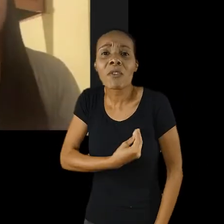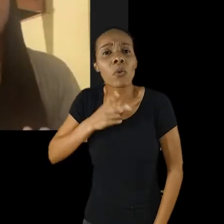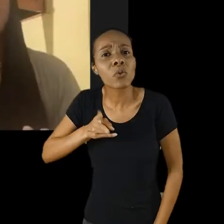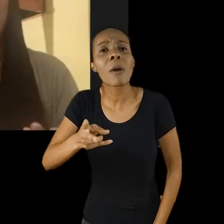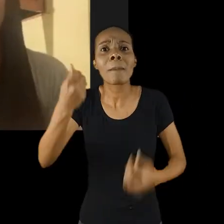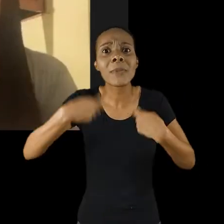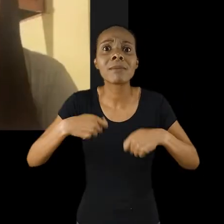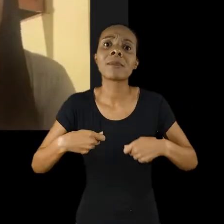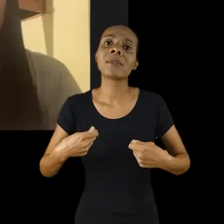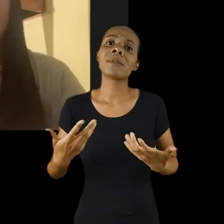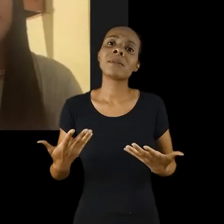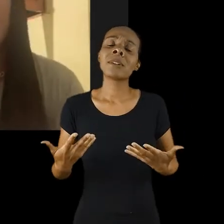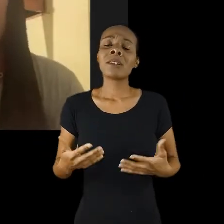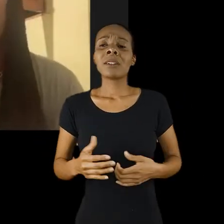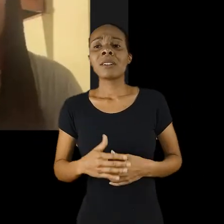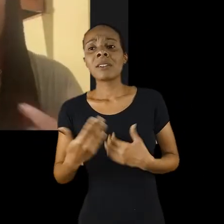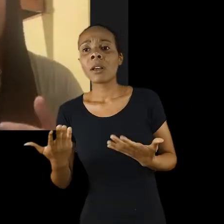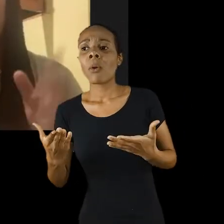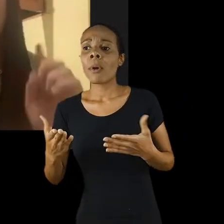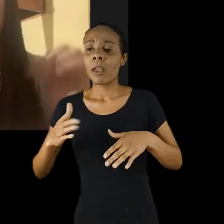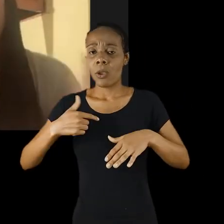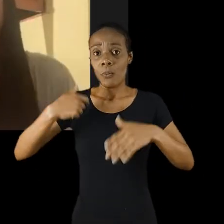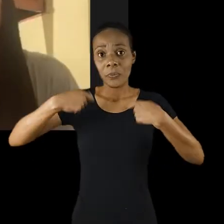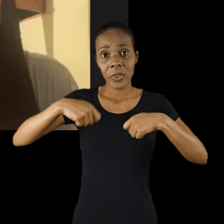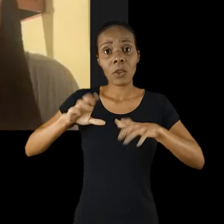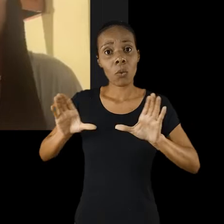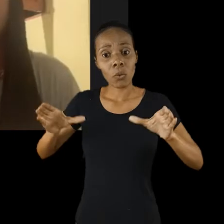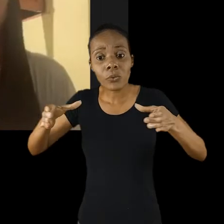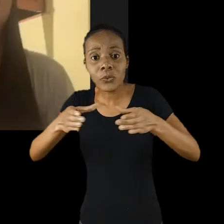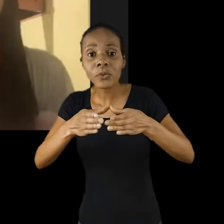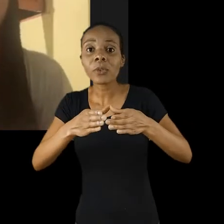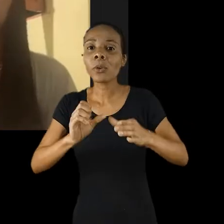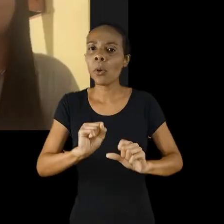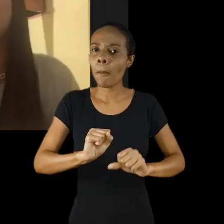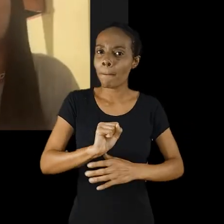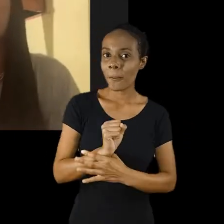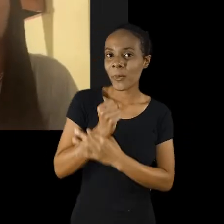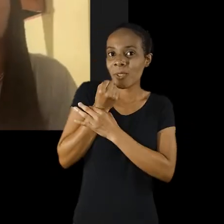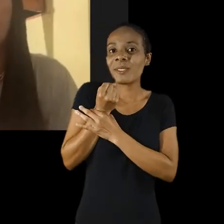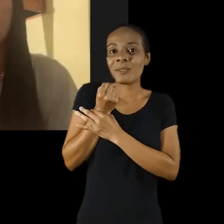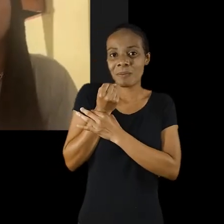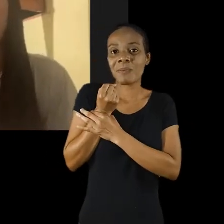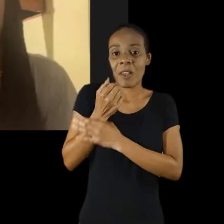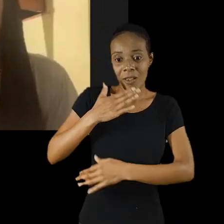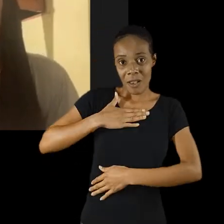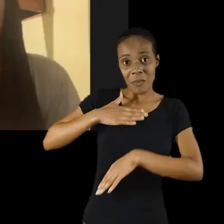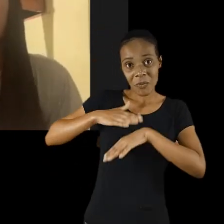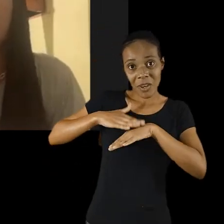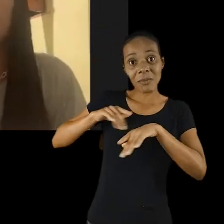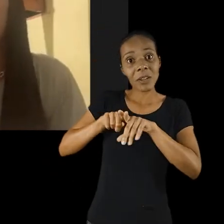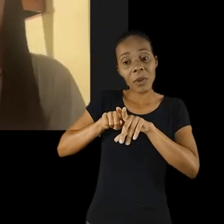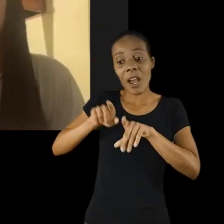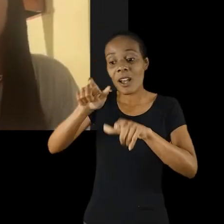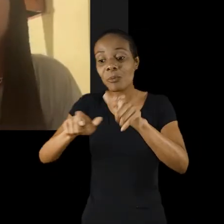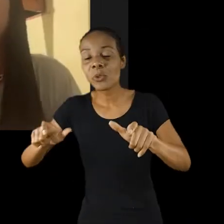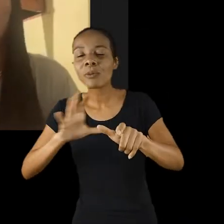fui criando essa rede de proteção para mim e para proteger quem eu amo e tentar demonstrar esse amor de alguma forma, assim, né? Um homem preto,